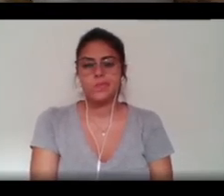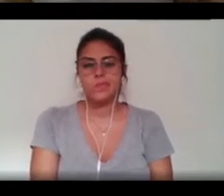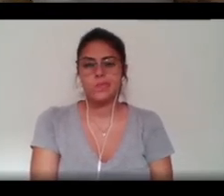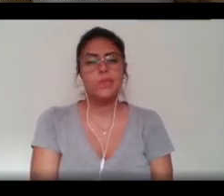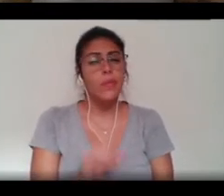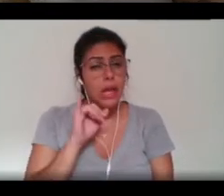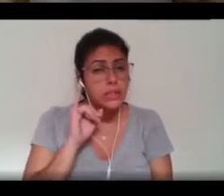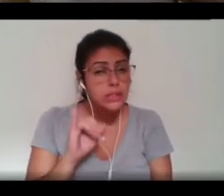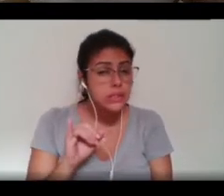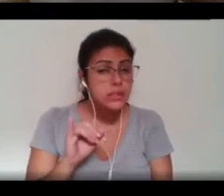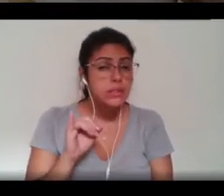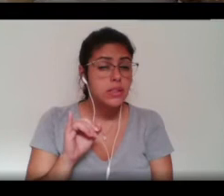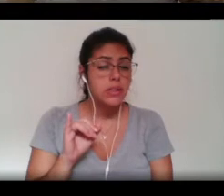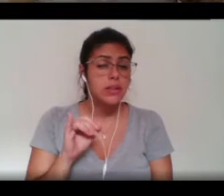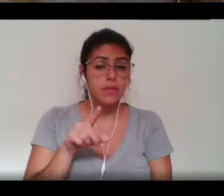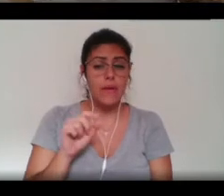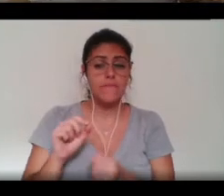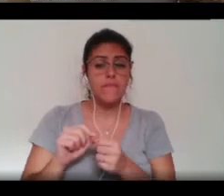H,